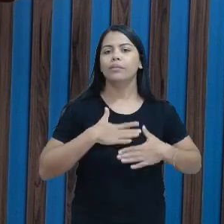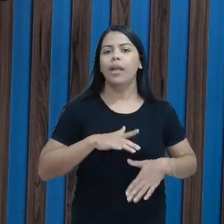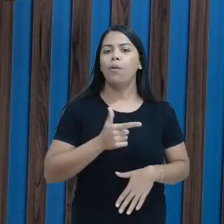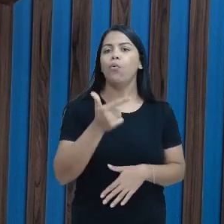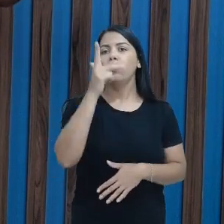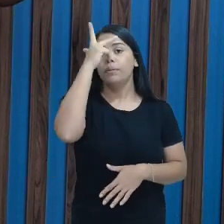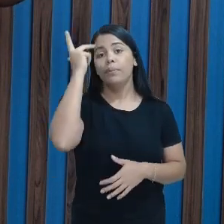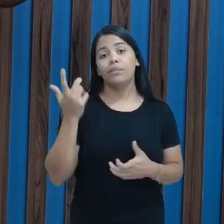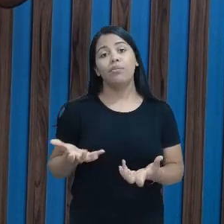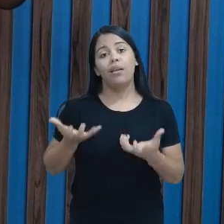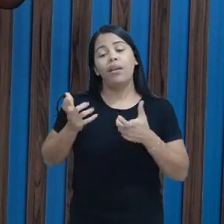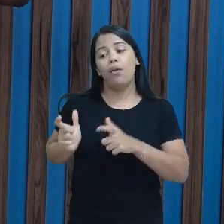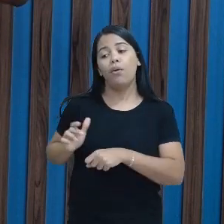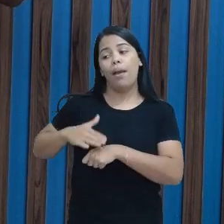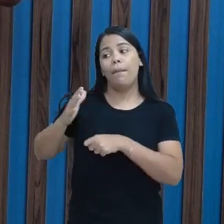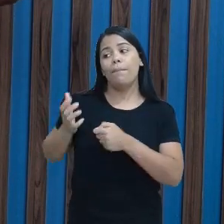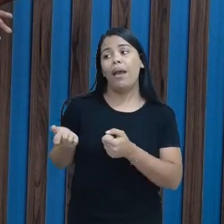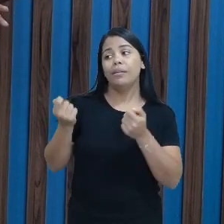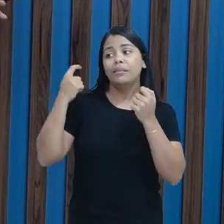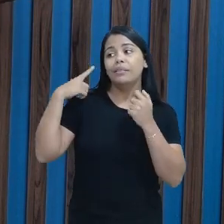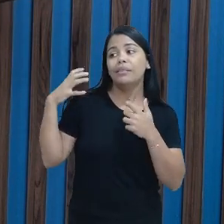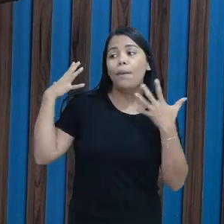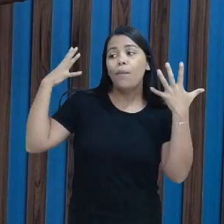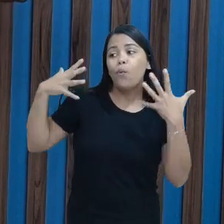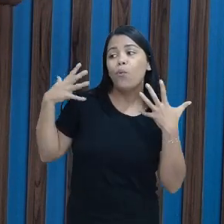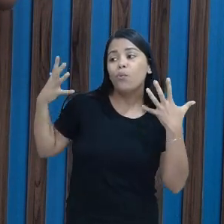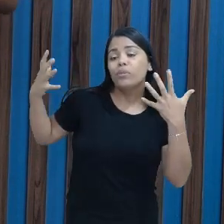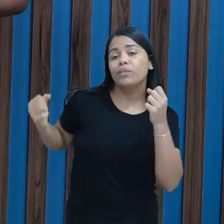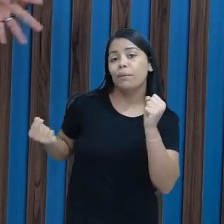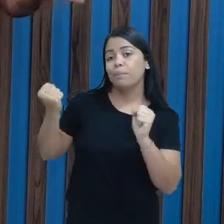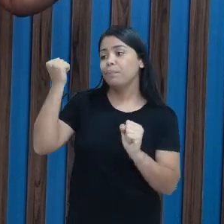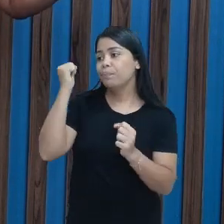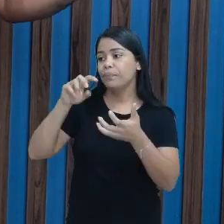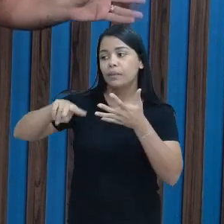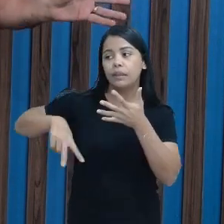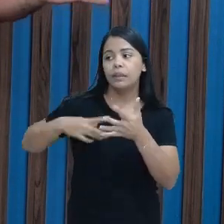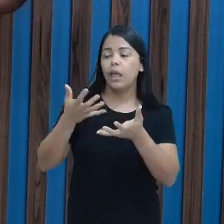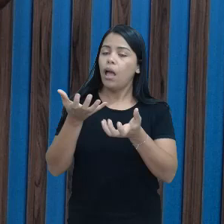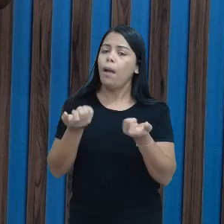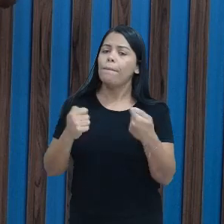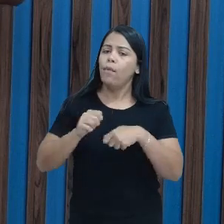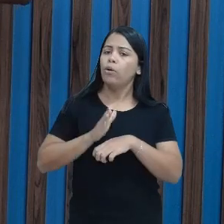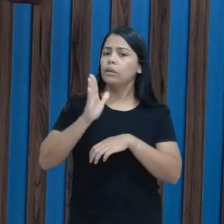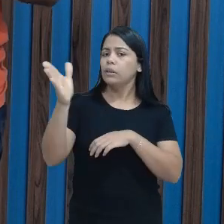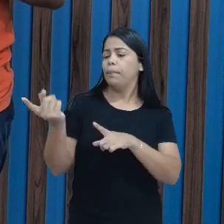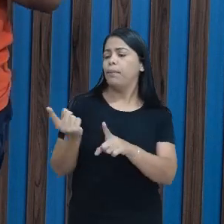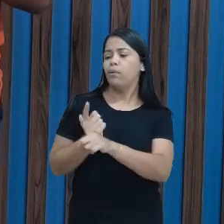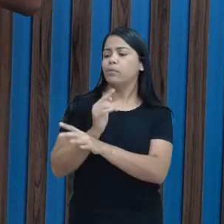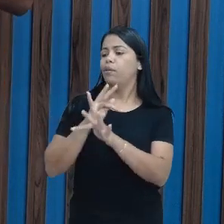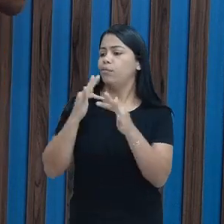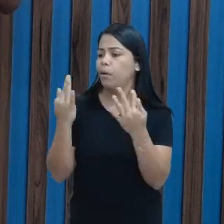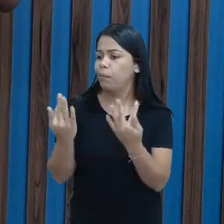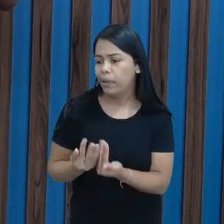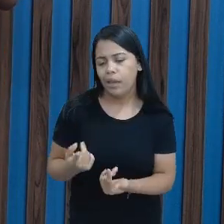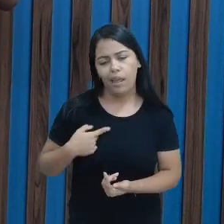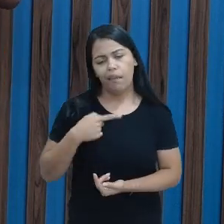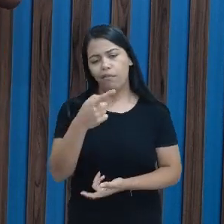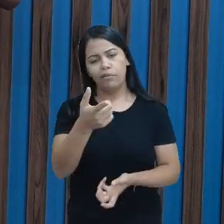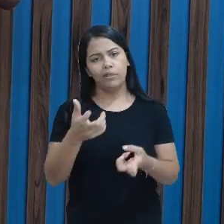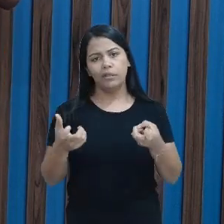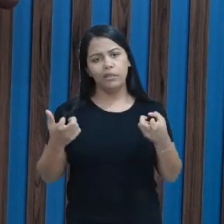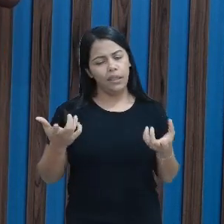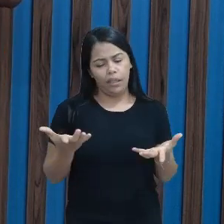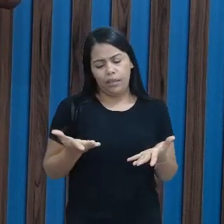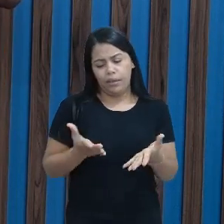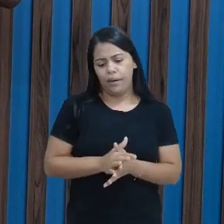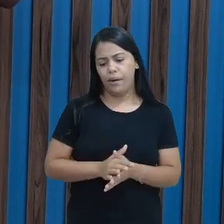prefere um lugar mais agitado, escutar uma musicazinha, pode sair para encontro com a família, enfim, a identificação